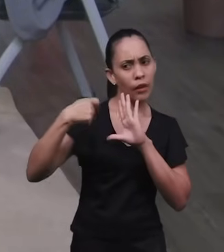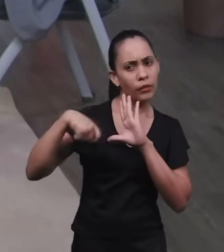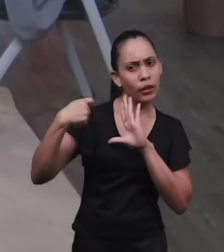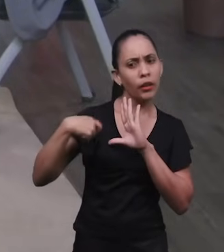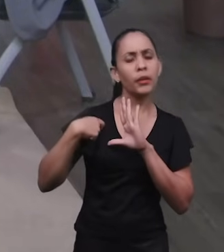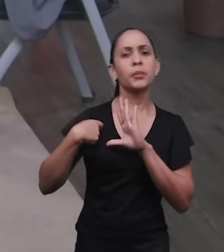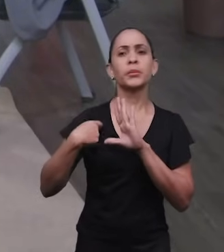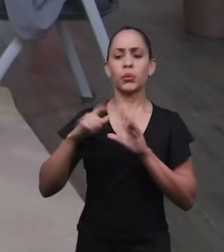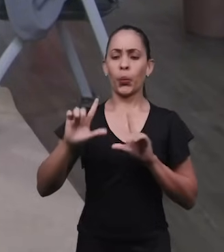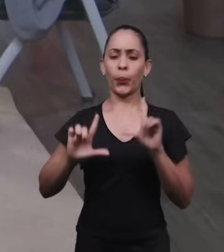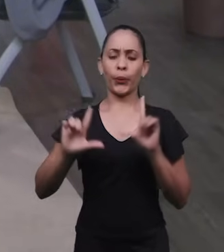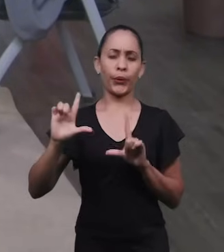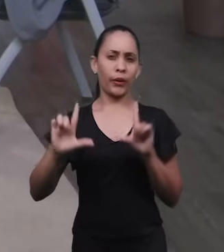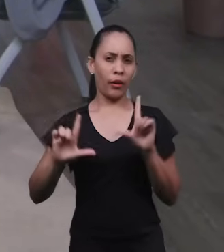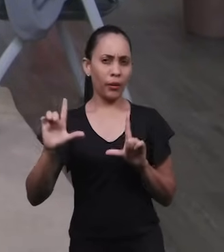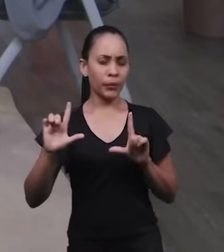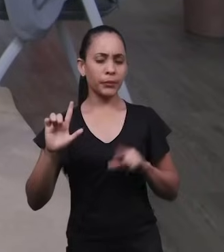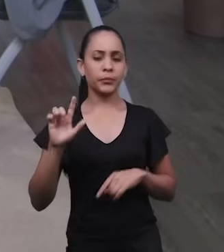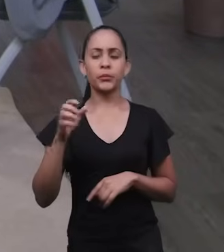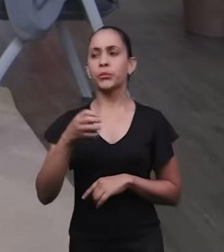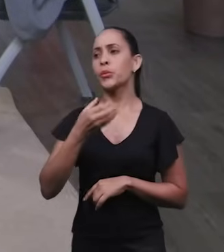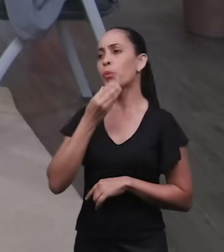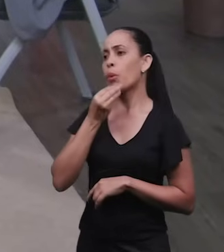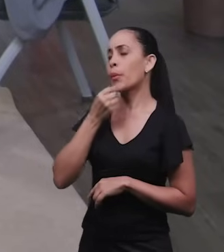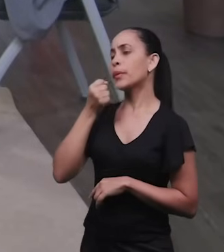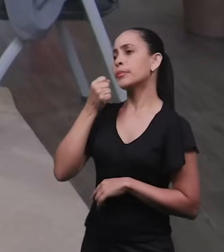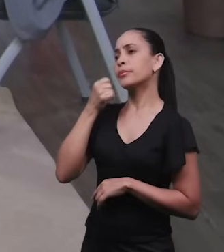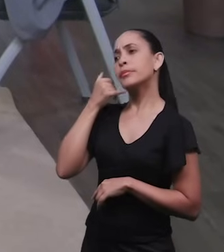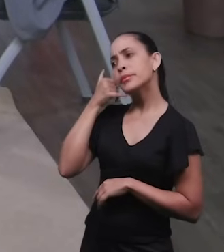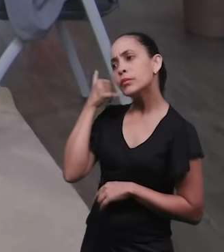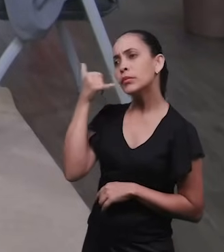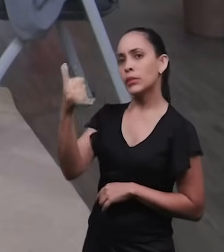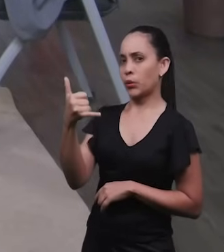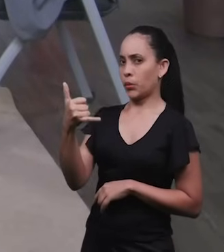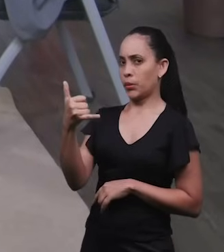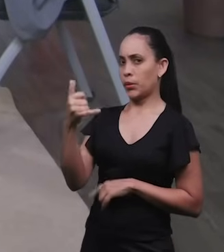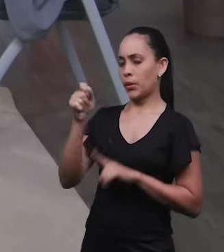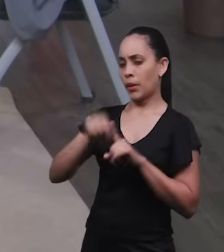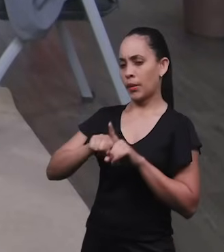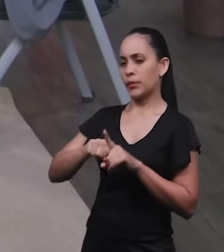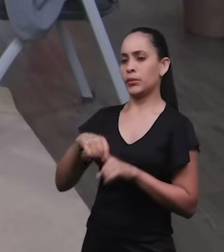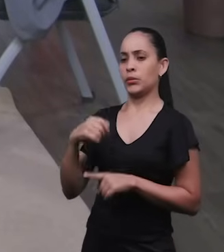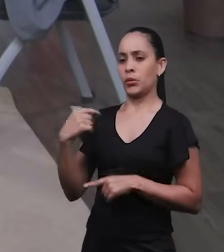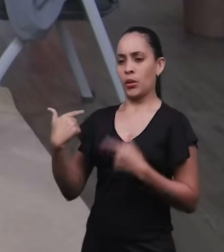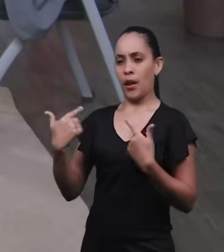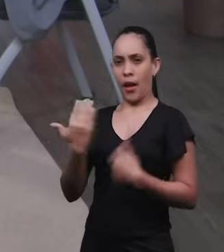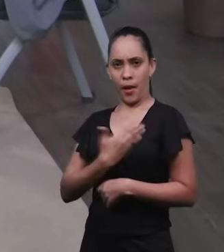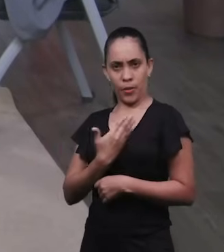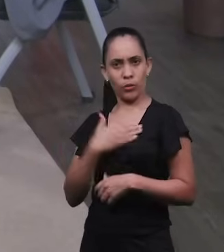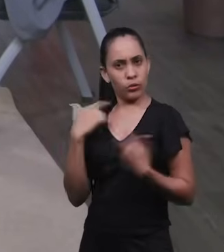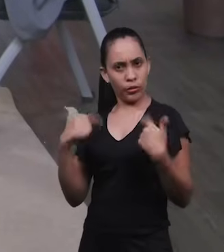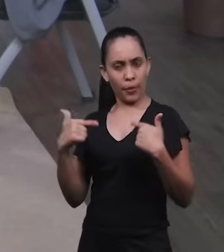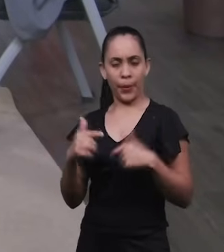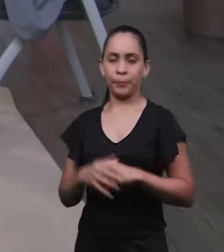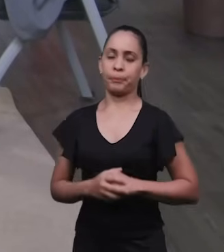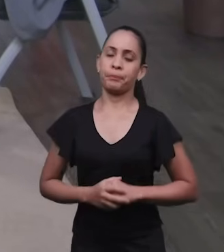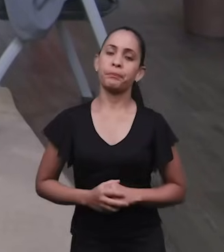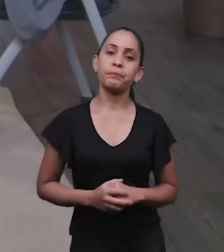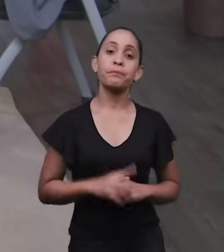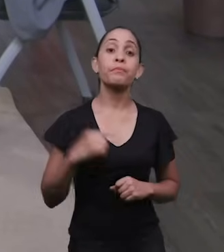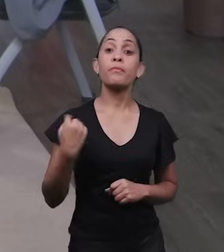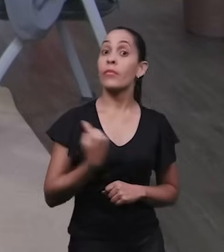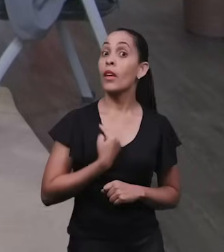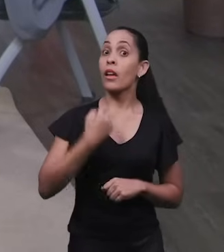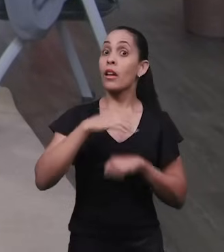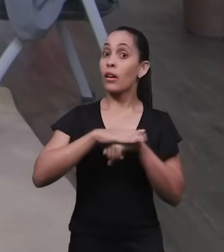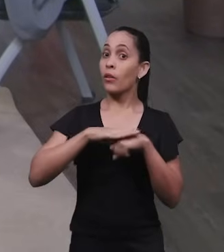aquele primeiro programa, esse senhor ele ligou no mês dos colegas de trabalho. E na